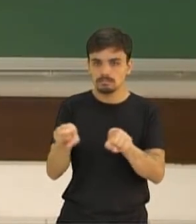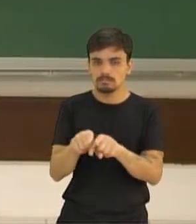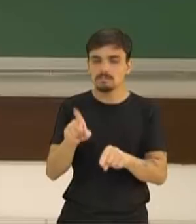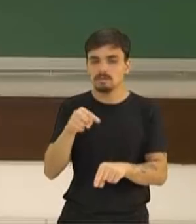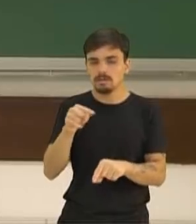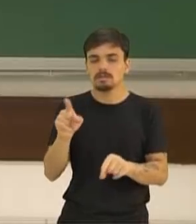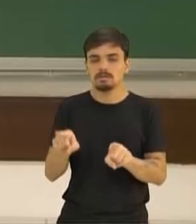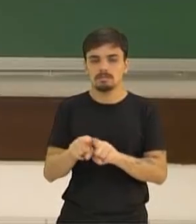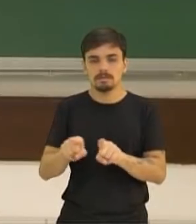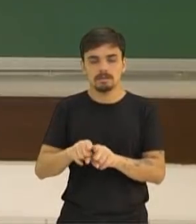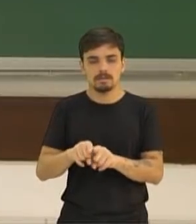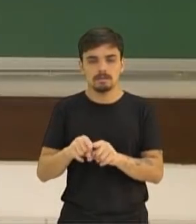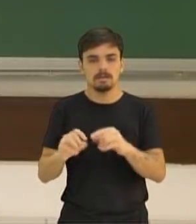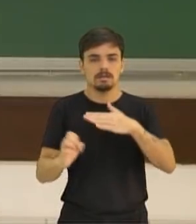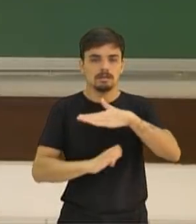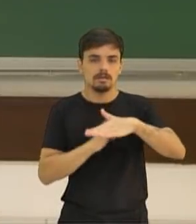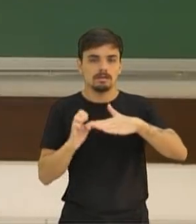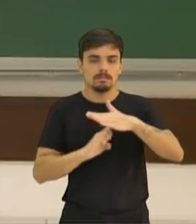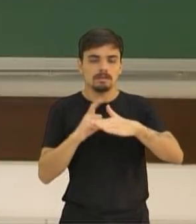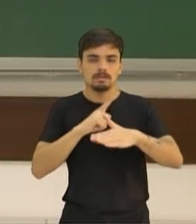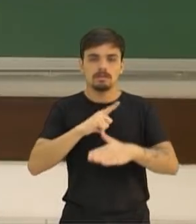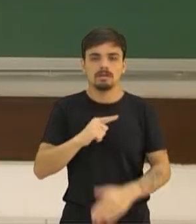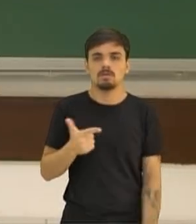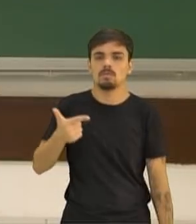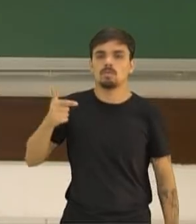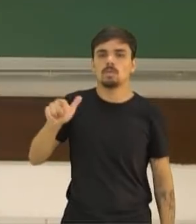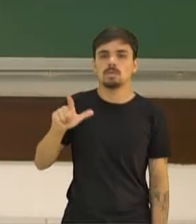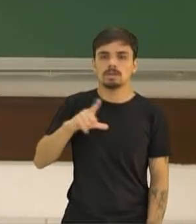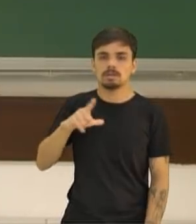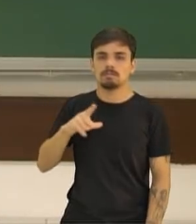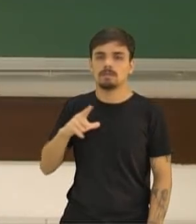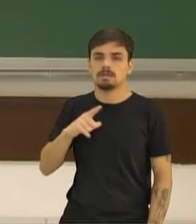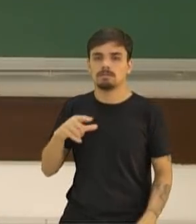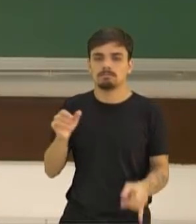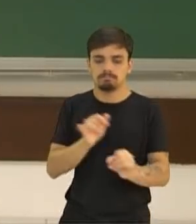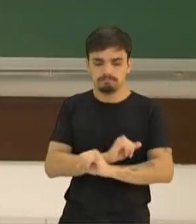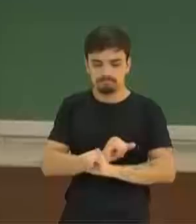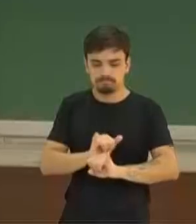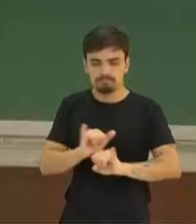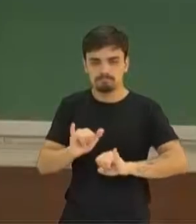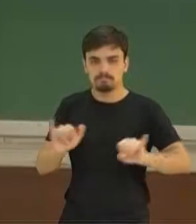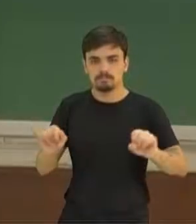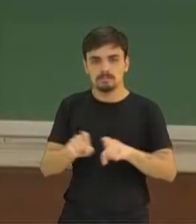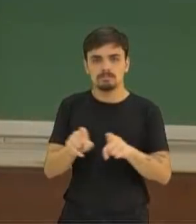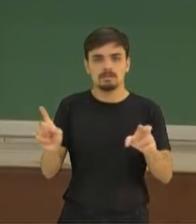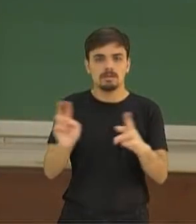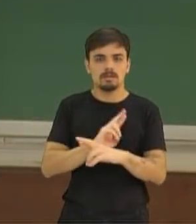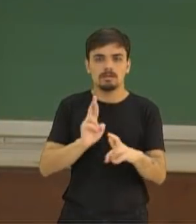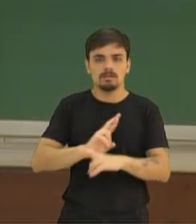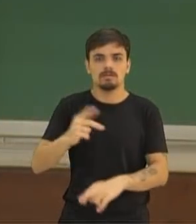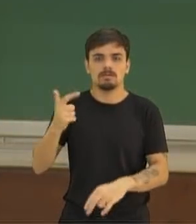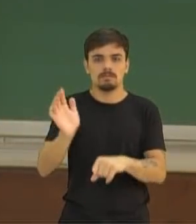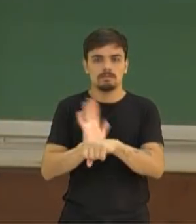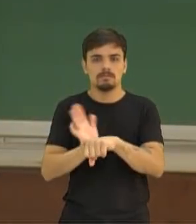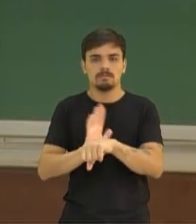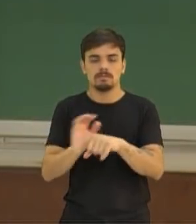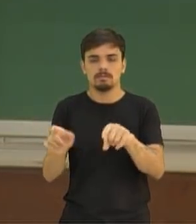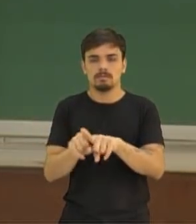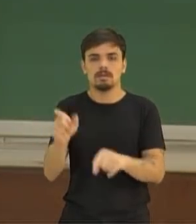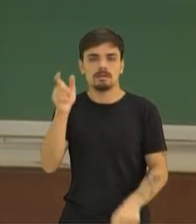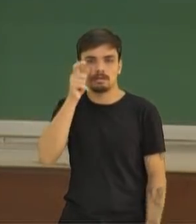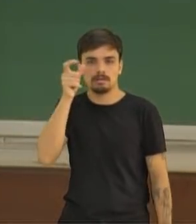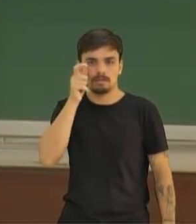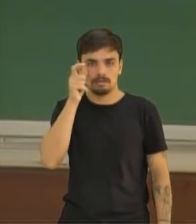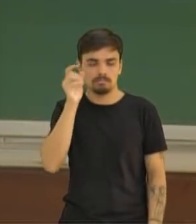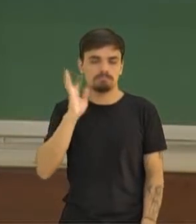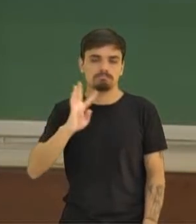claro, que essa empresa tem outros tantos anúncios publicitários com outras relações de filmes. É bem interessante, bem